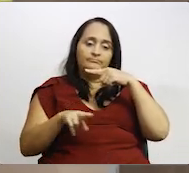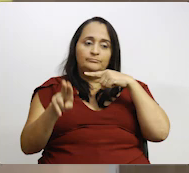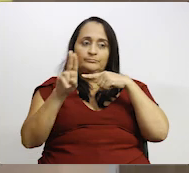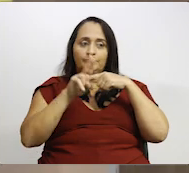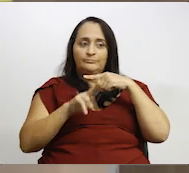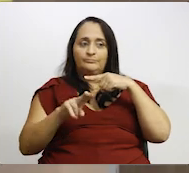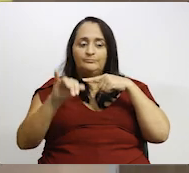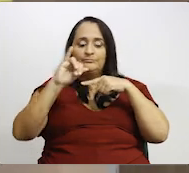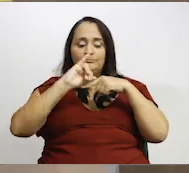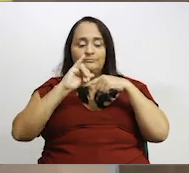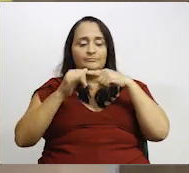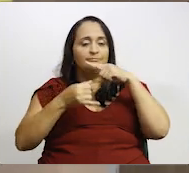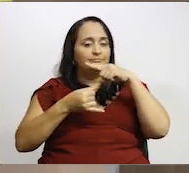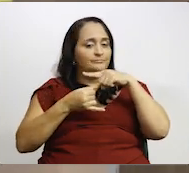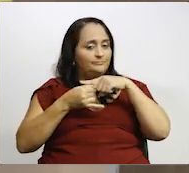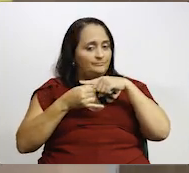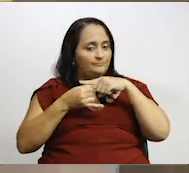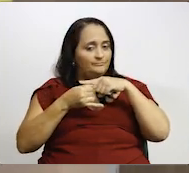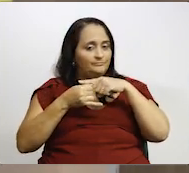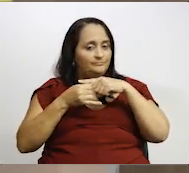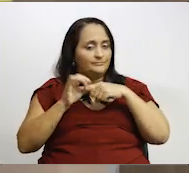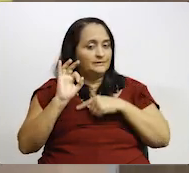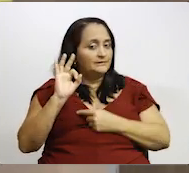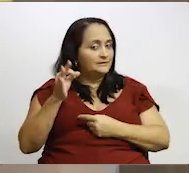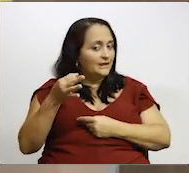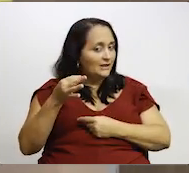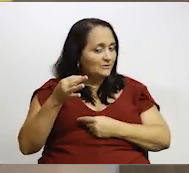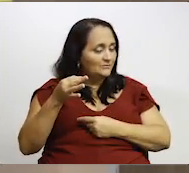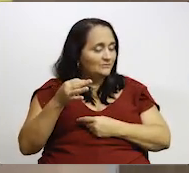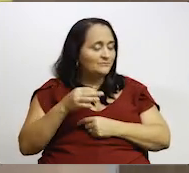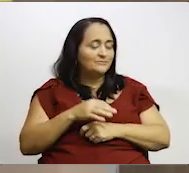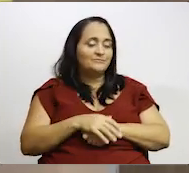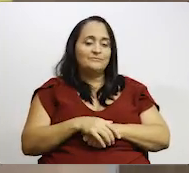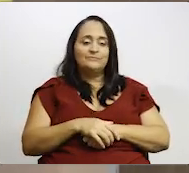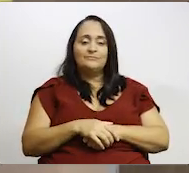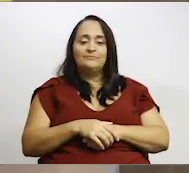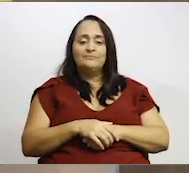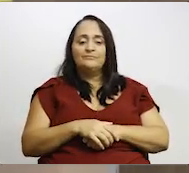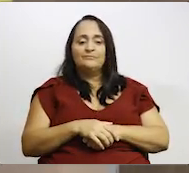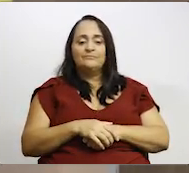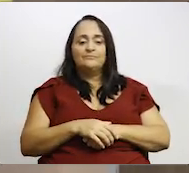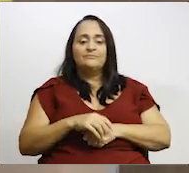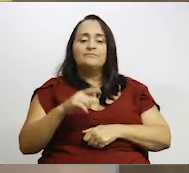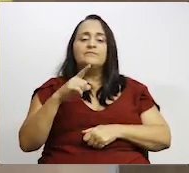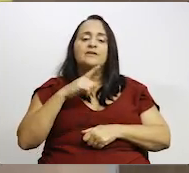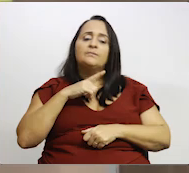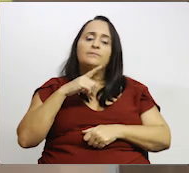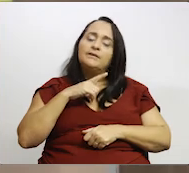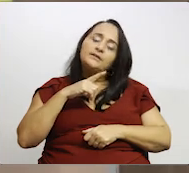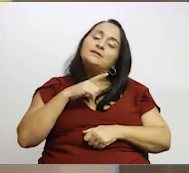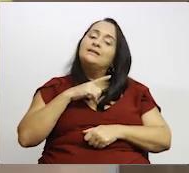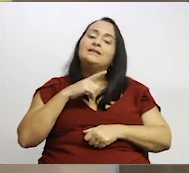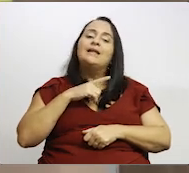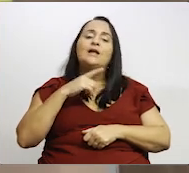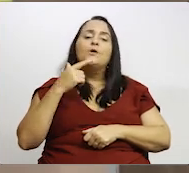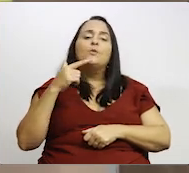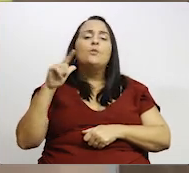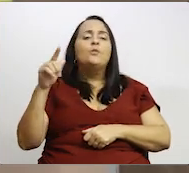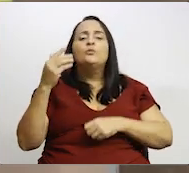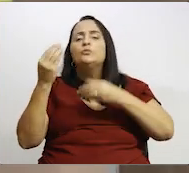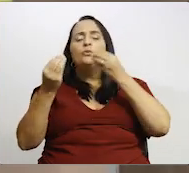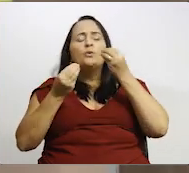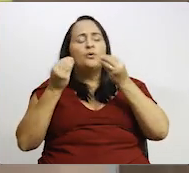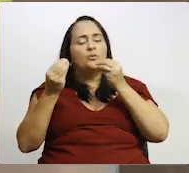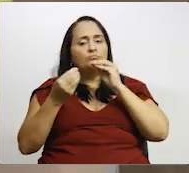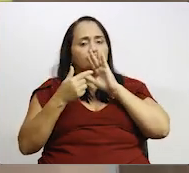1,5 usando a fração meio, que é 1/2, certo? Tem outra maneira também da